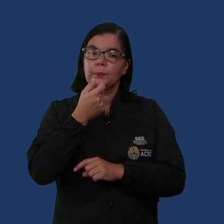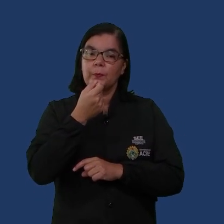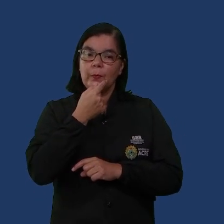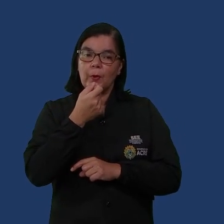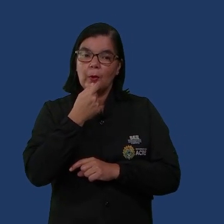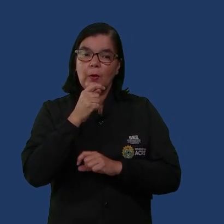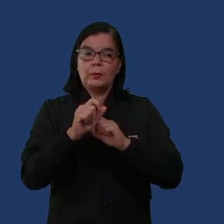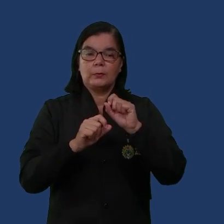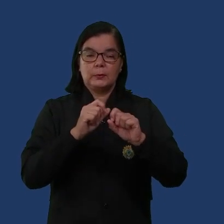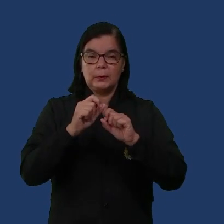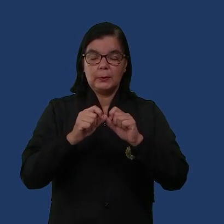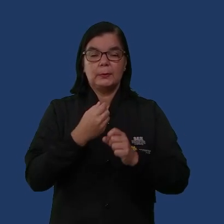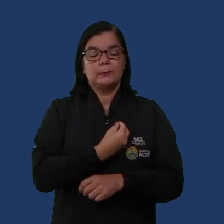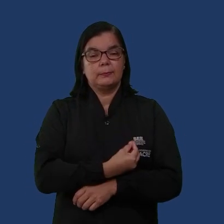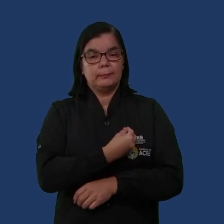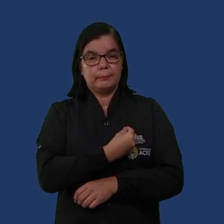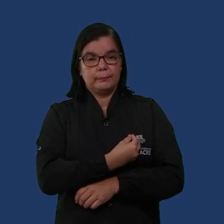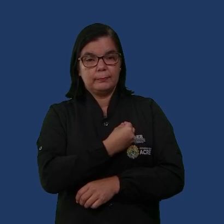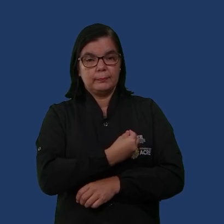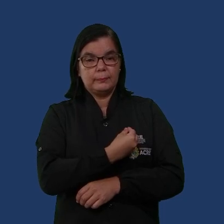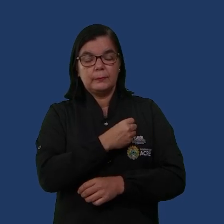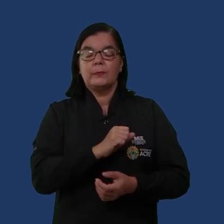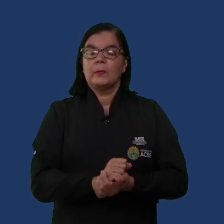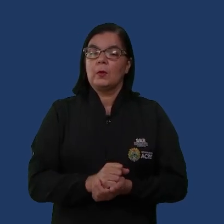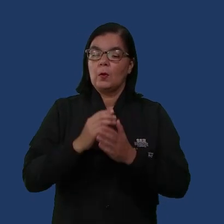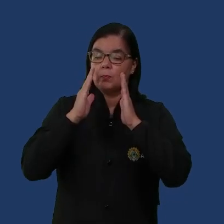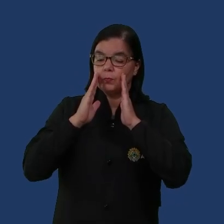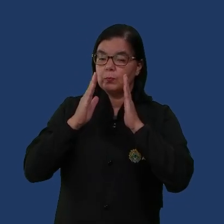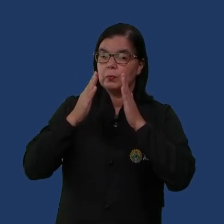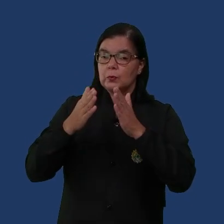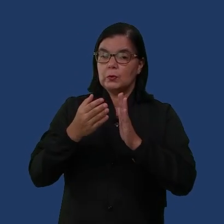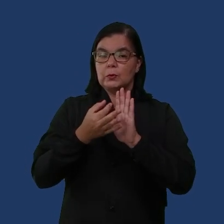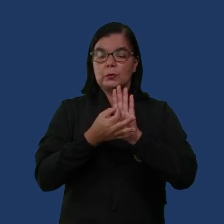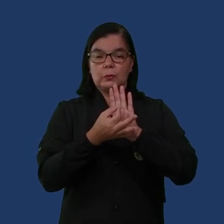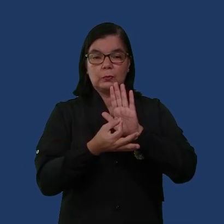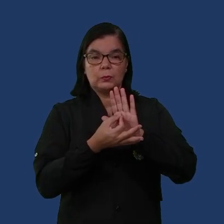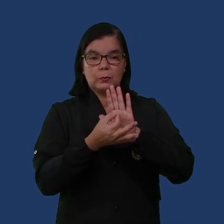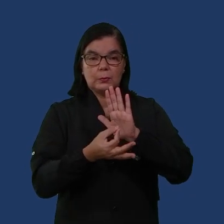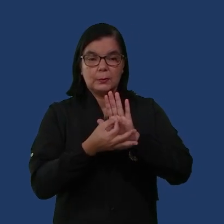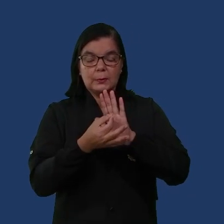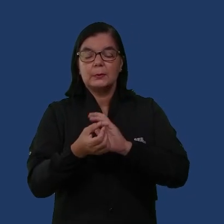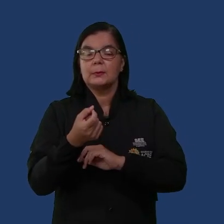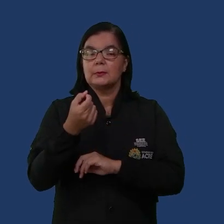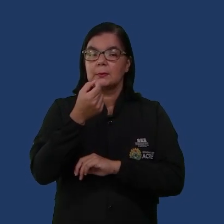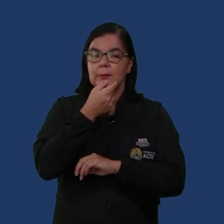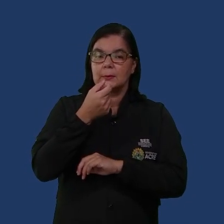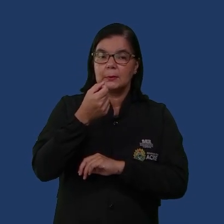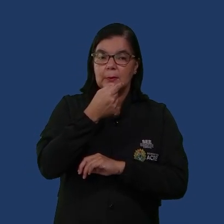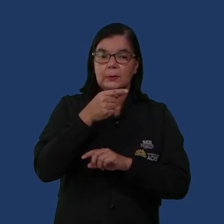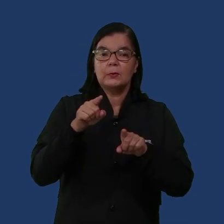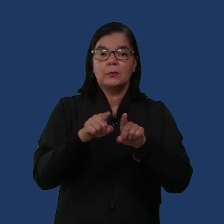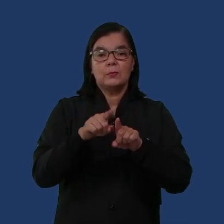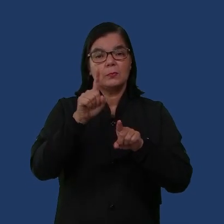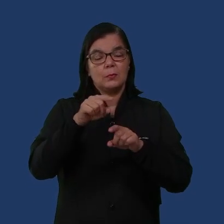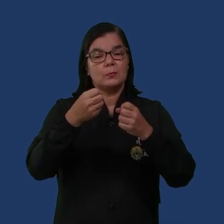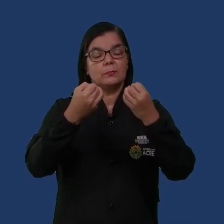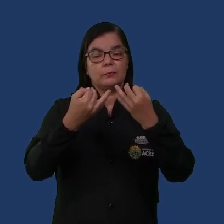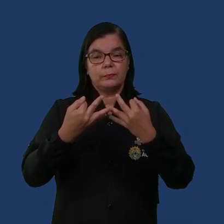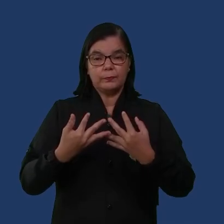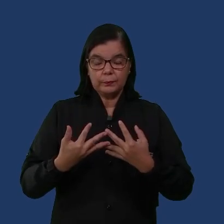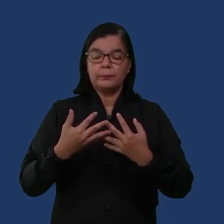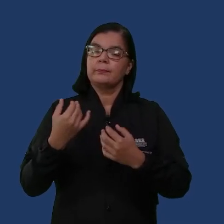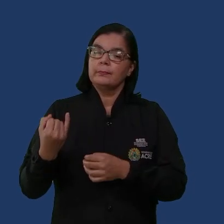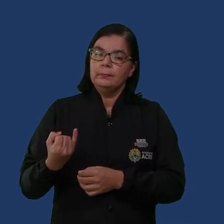obras que são existentes, que visa fazer crítica, satirizar, e é um conceito